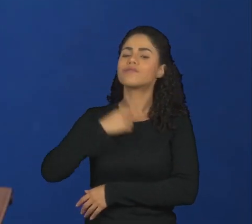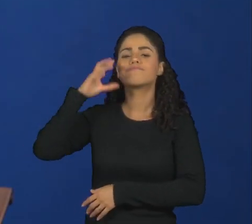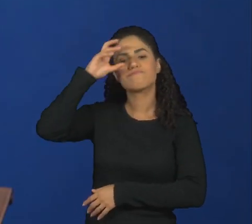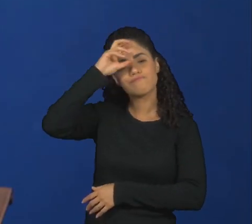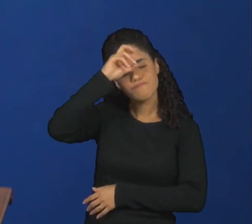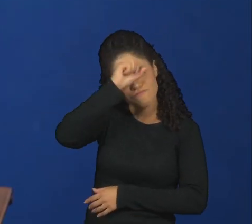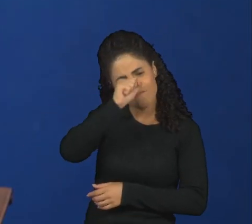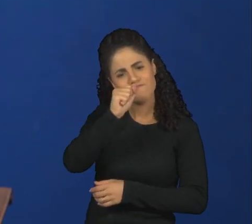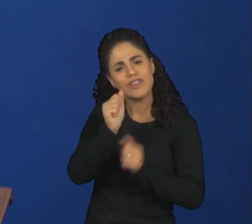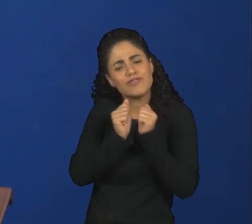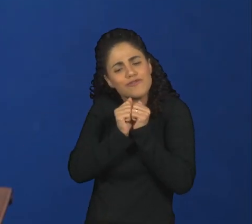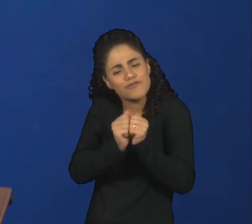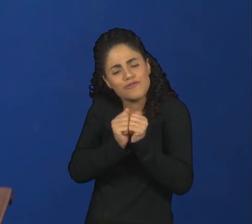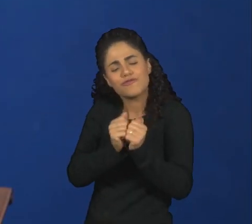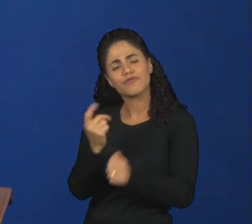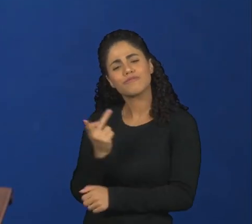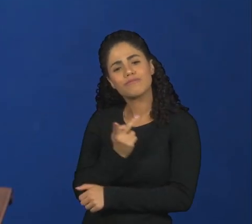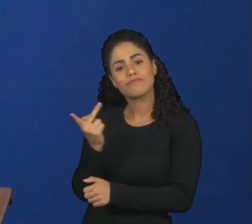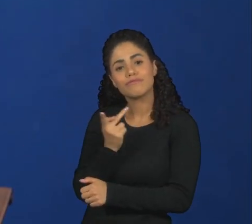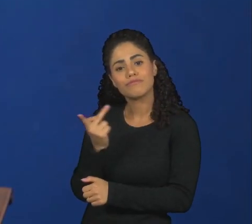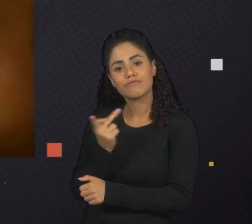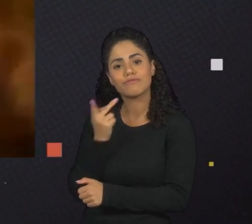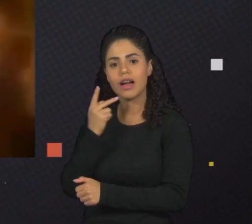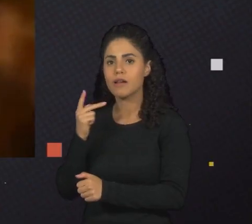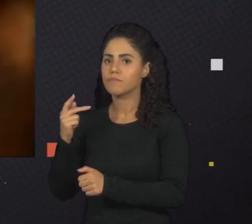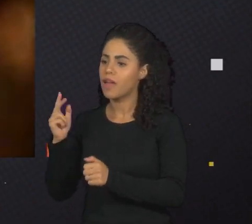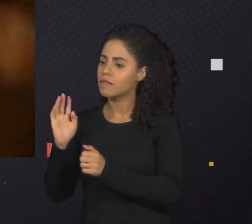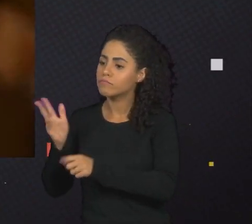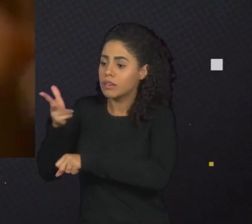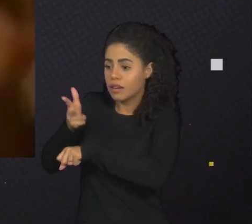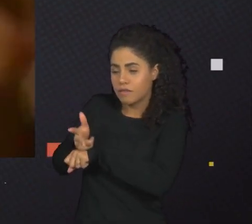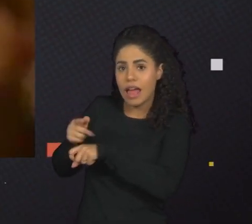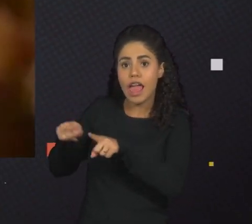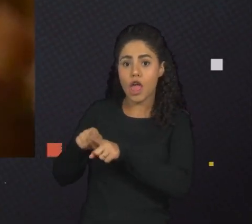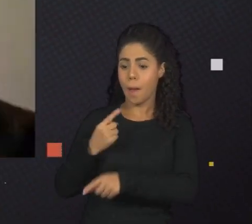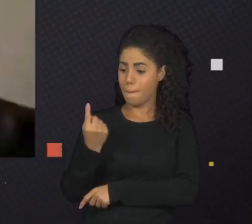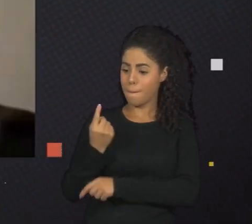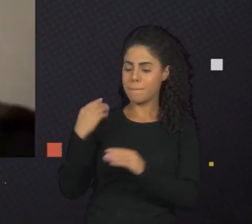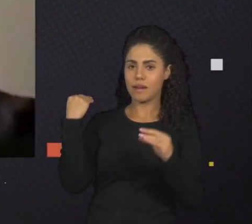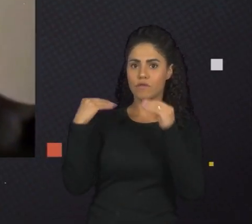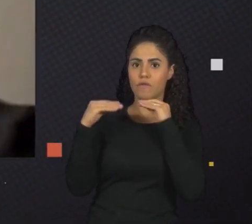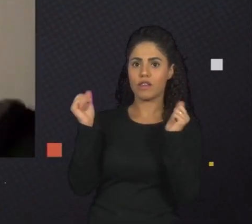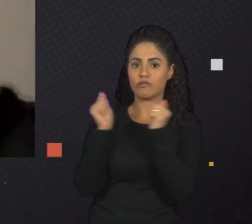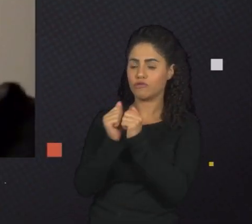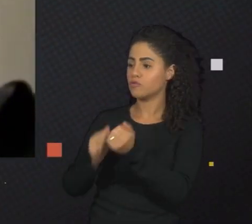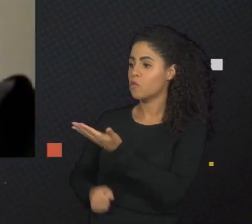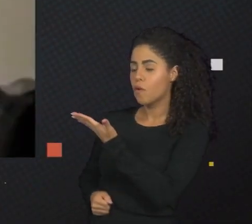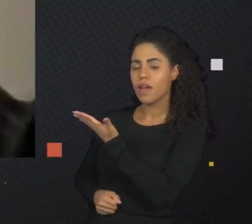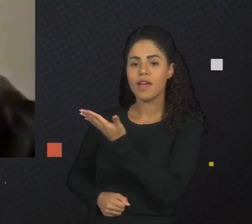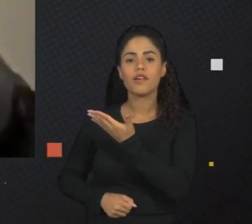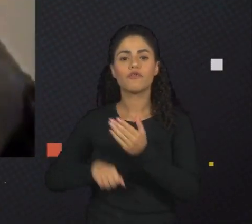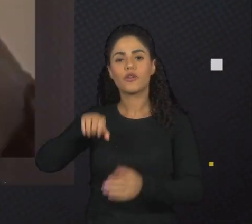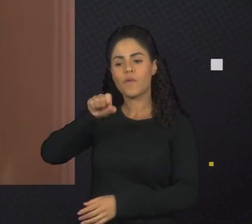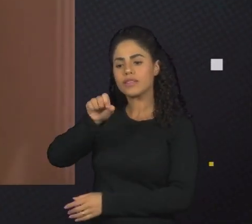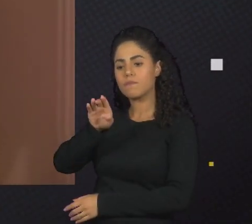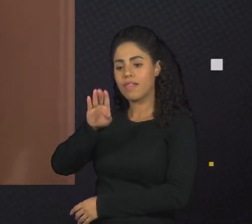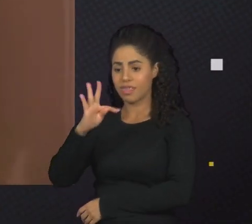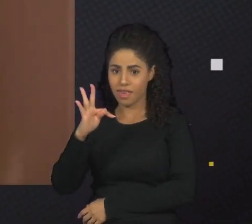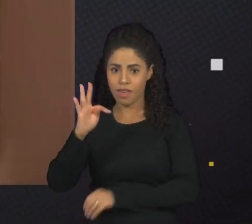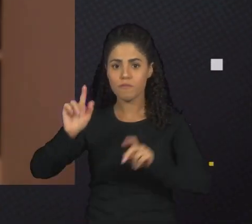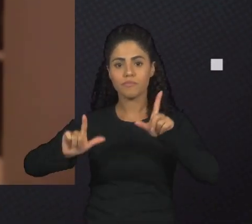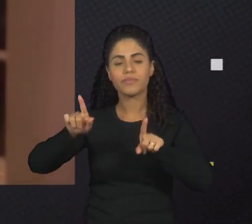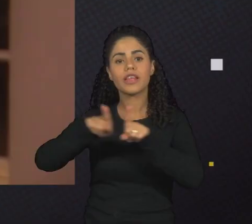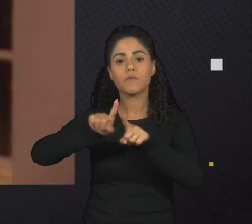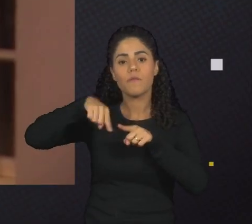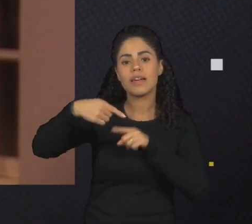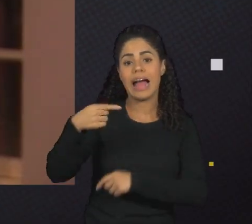junto, tanto em cena como na vida. Eu fiz minha primeira novela com ele no SBT, depois minha segunda novela da